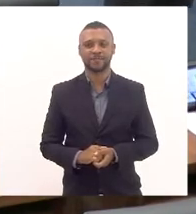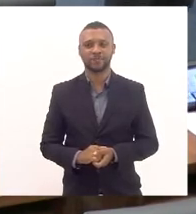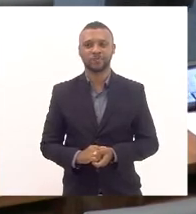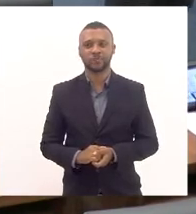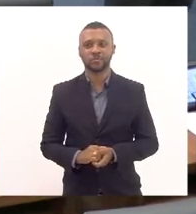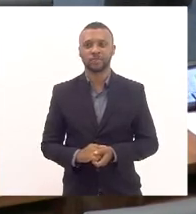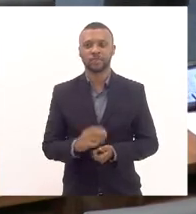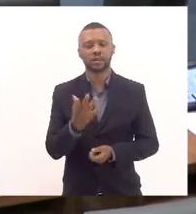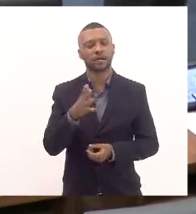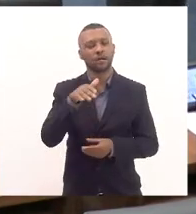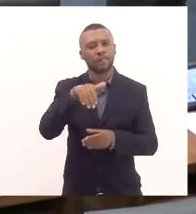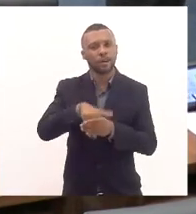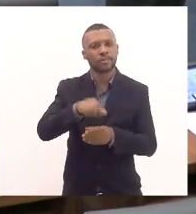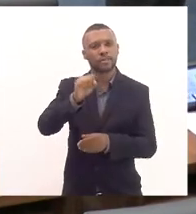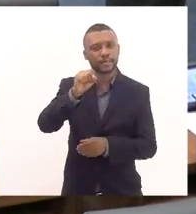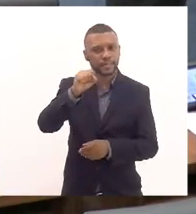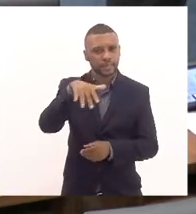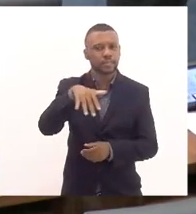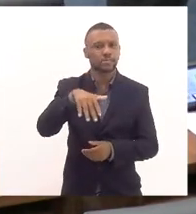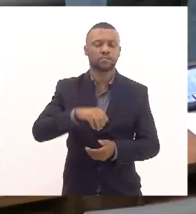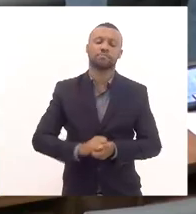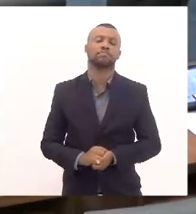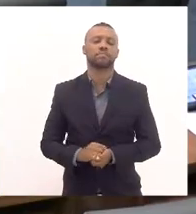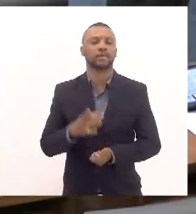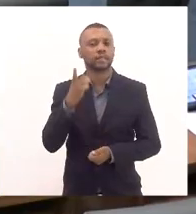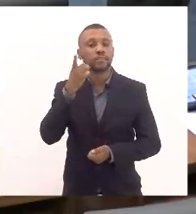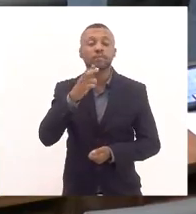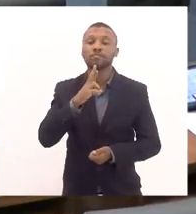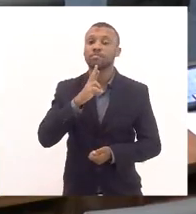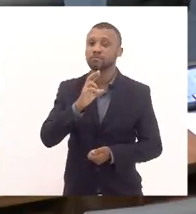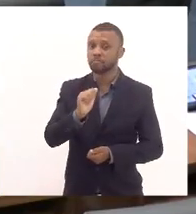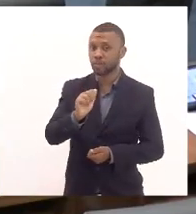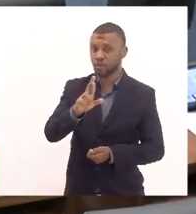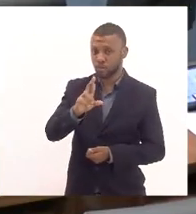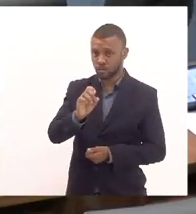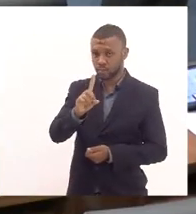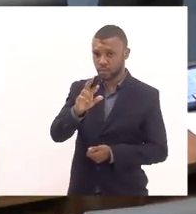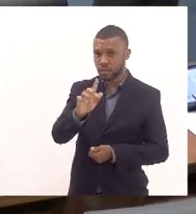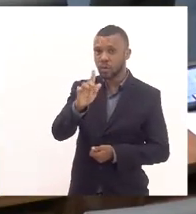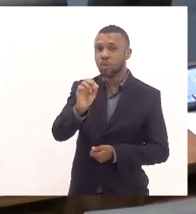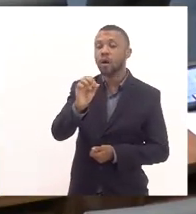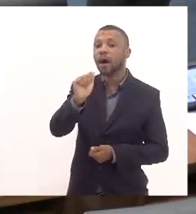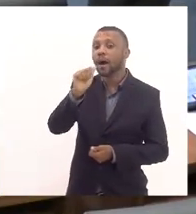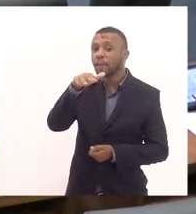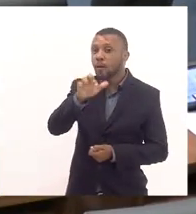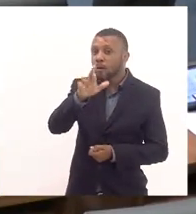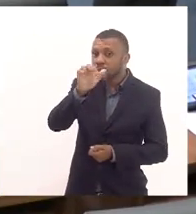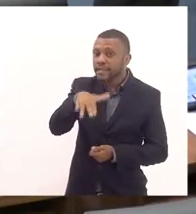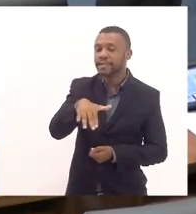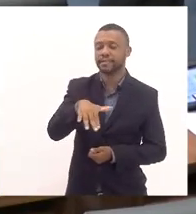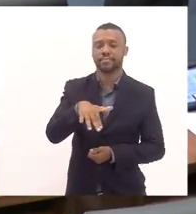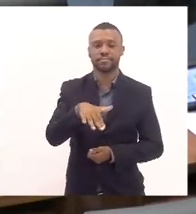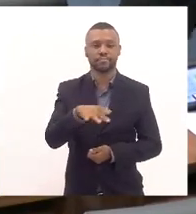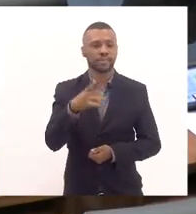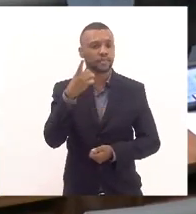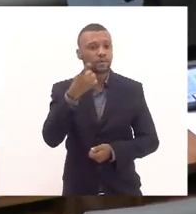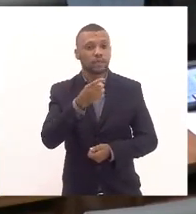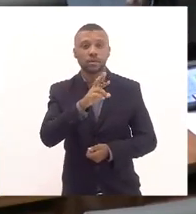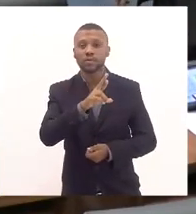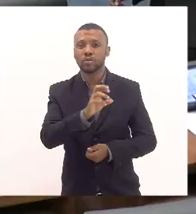a palavra assim obrigado Deputado Rodrigo Amorim Deputado Rodrigo Bacelar